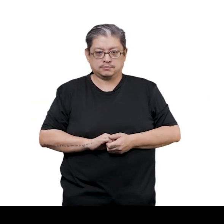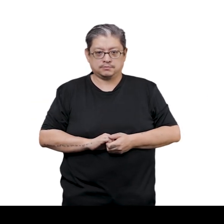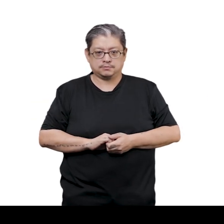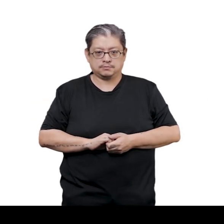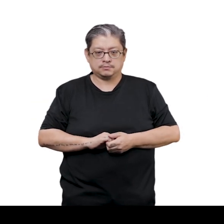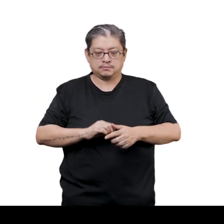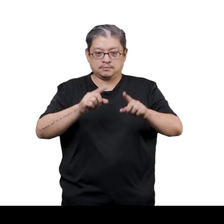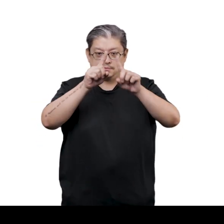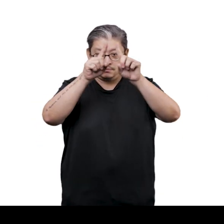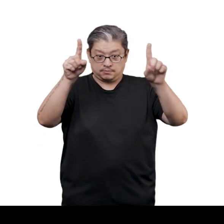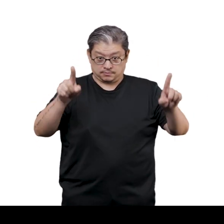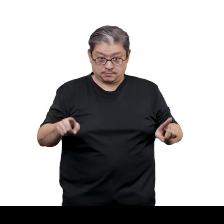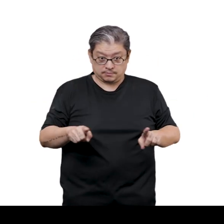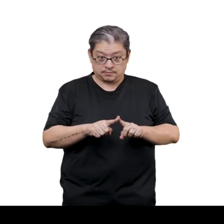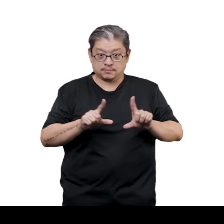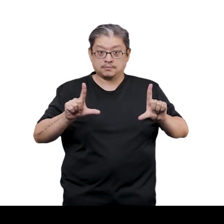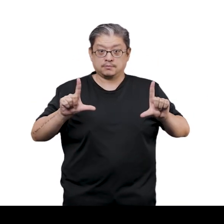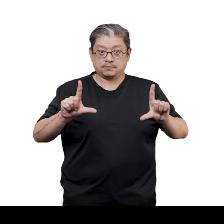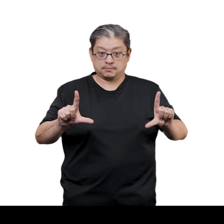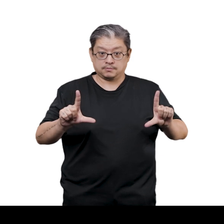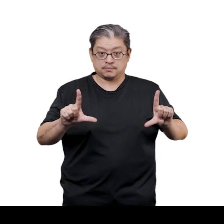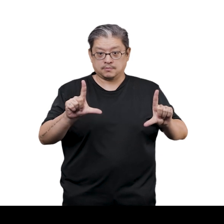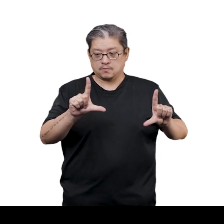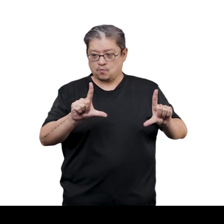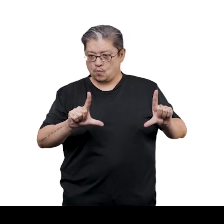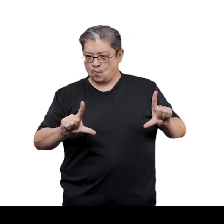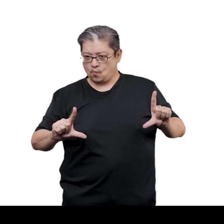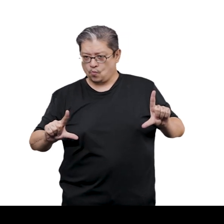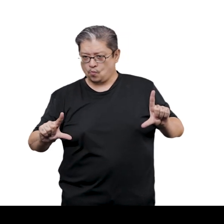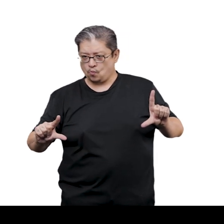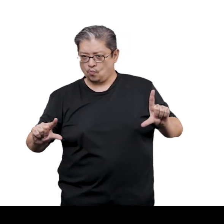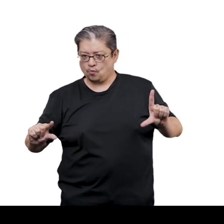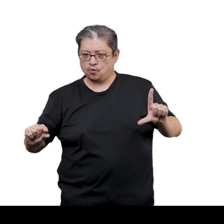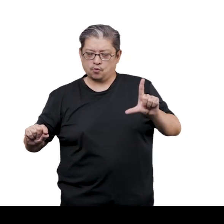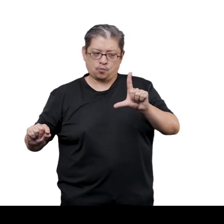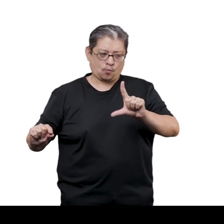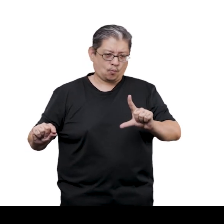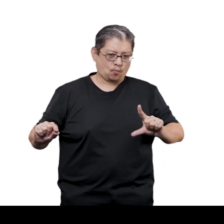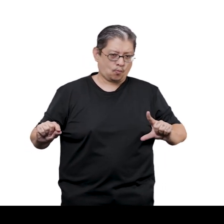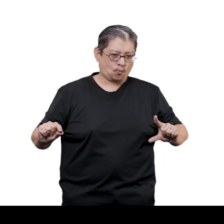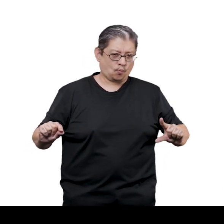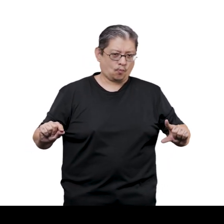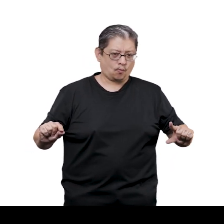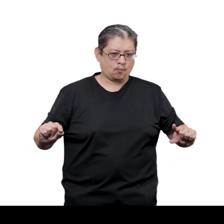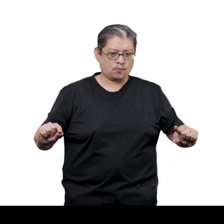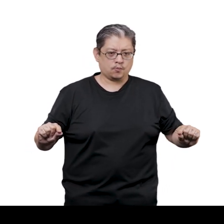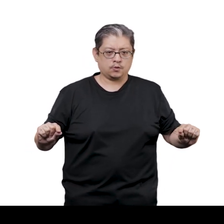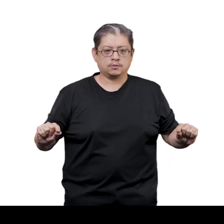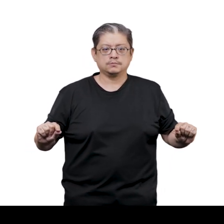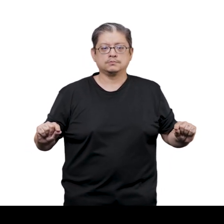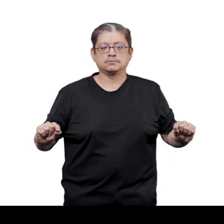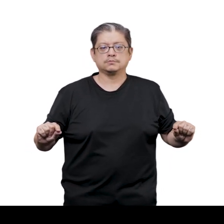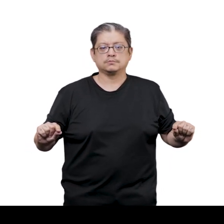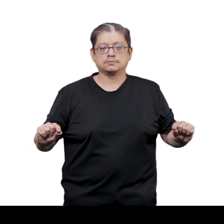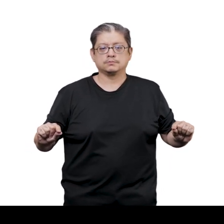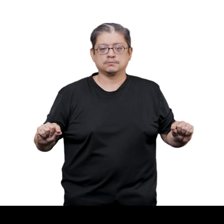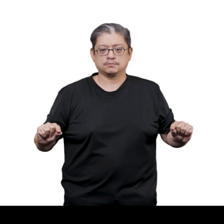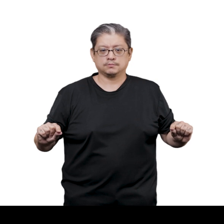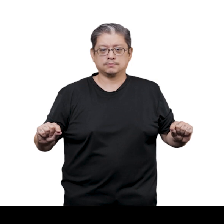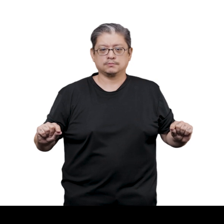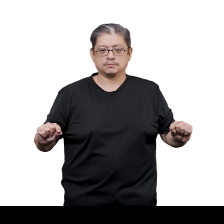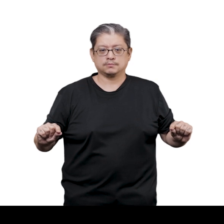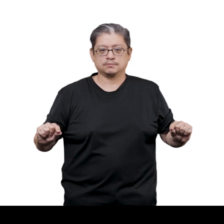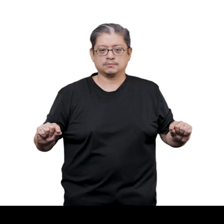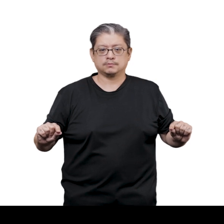Na área inferior do quadro, essas faixas claras se afinam e convergem, formando uma ponta quase na